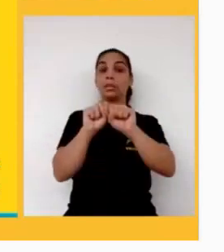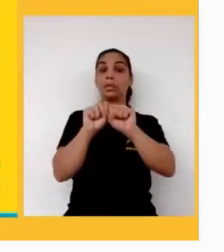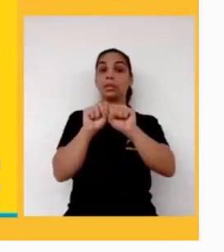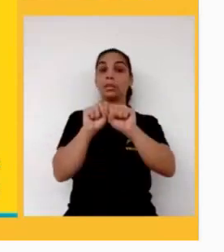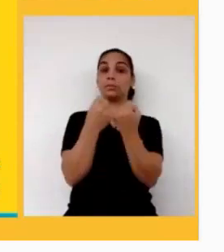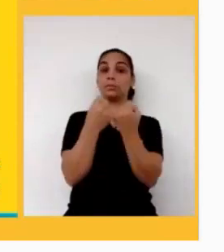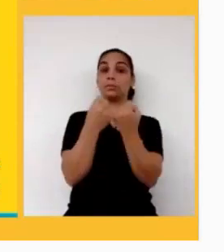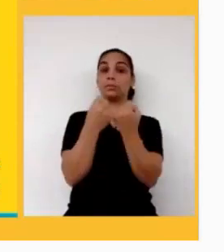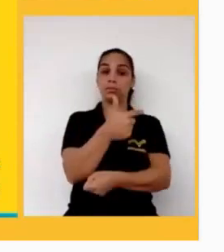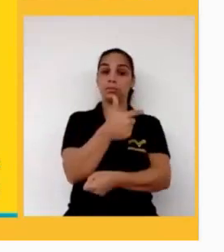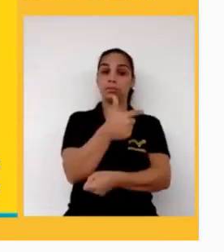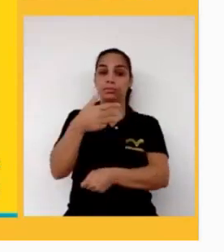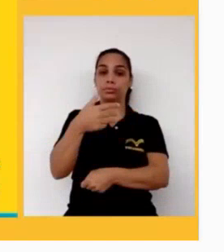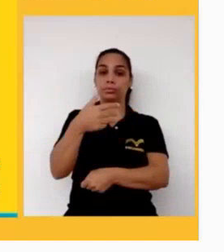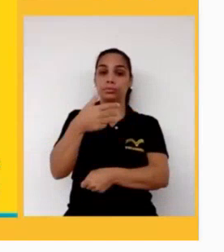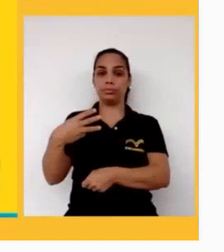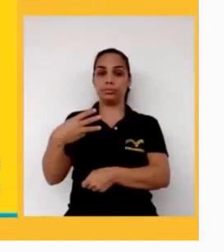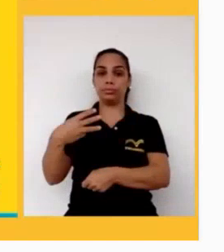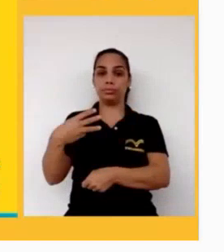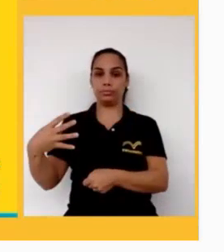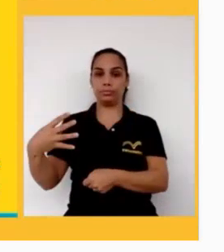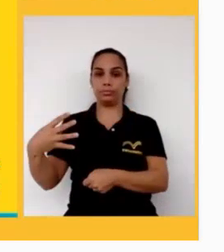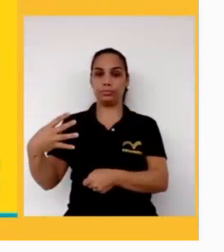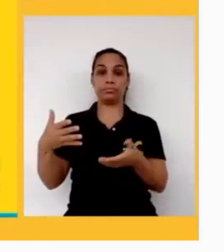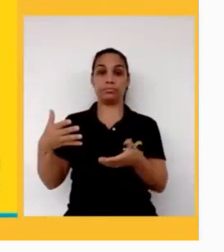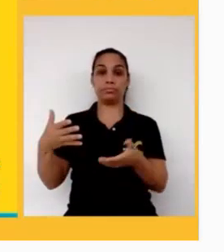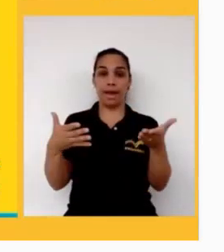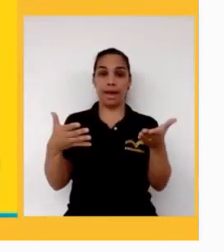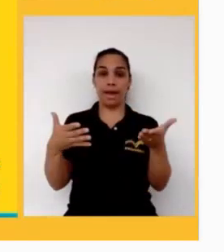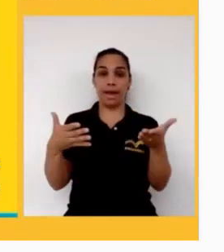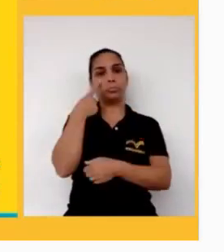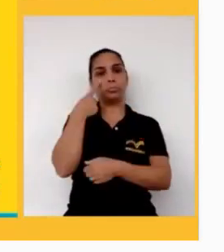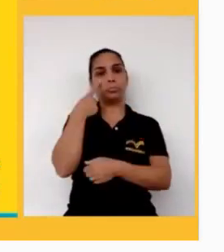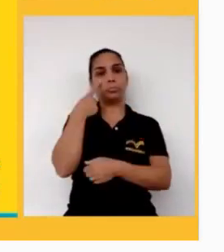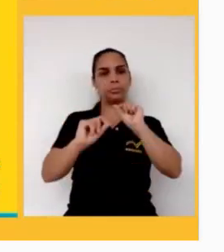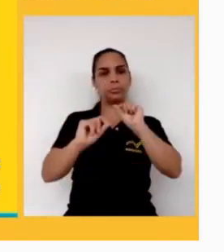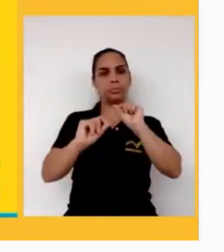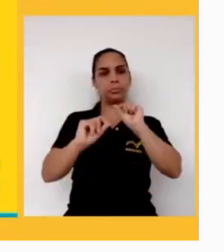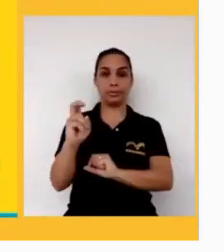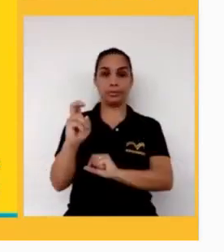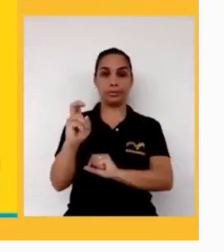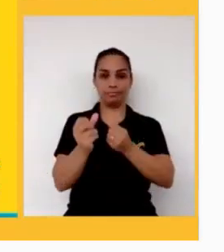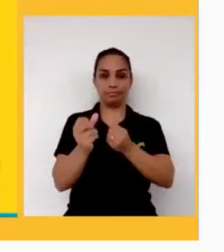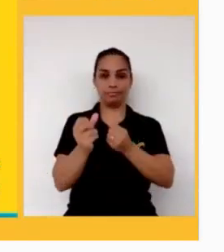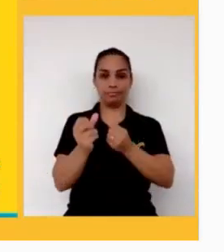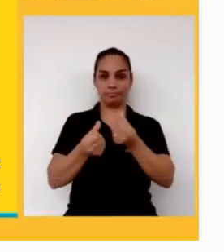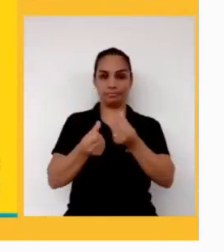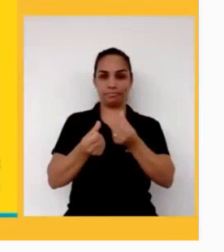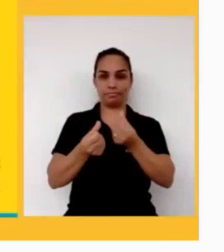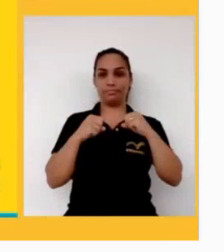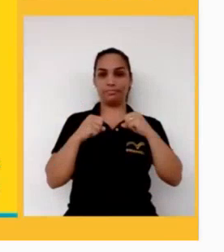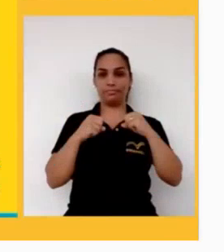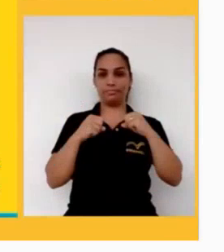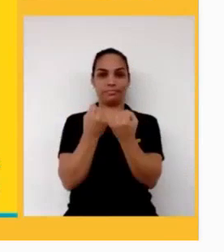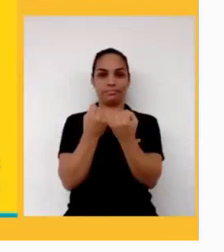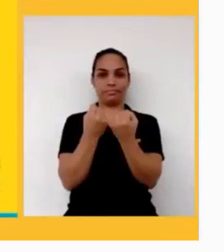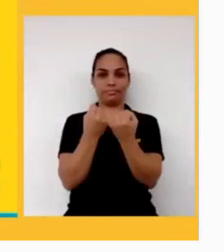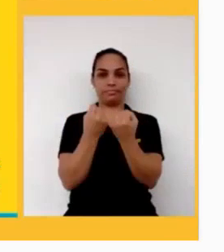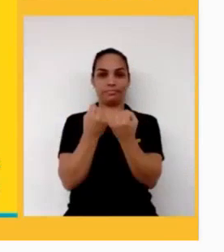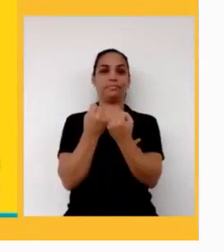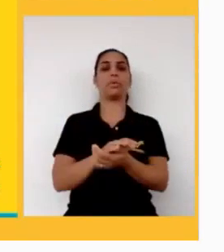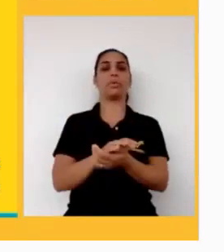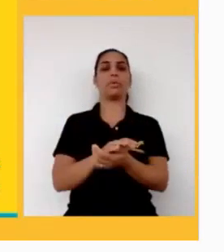4. Agora partimos para o seminário 5. Em que você irá apresentar